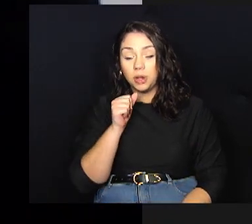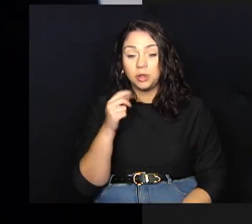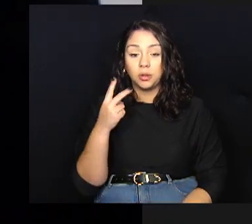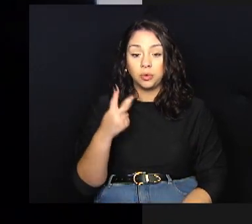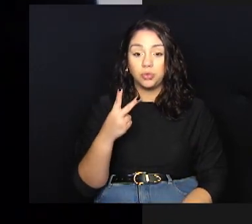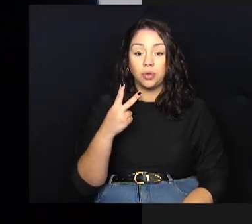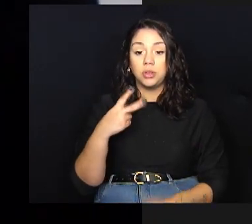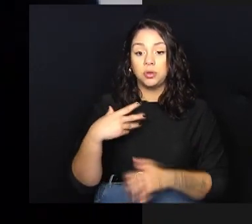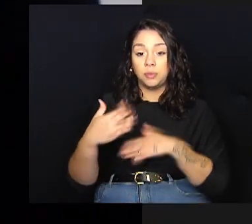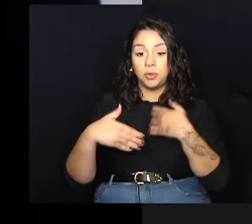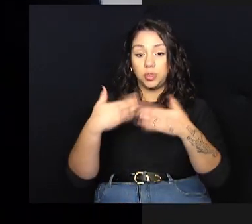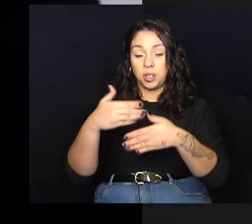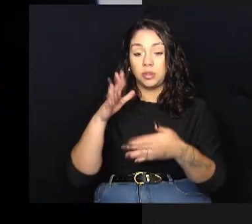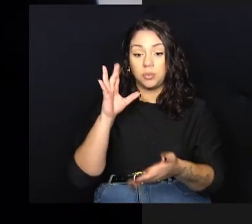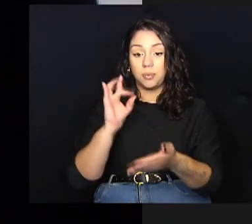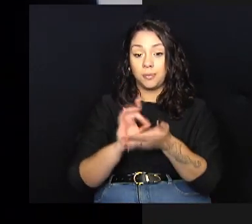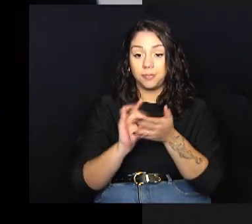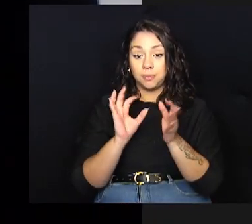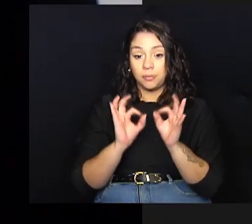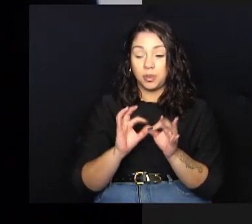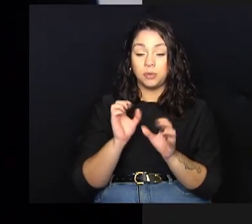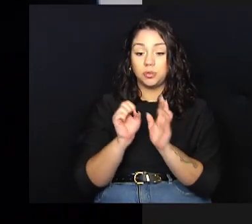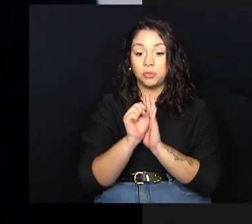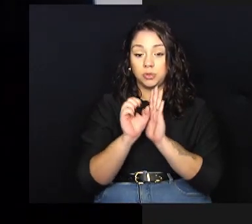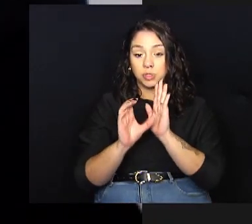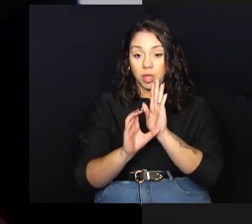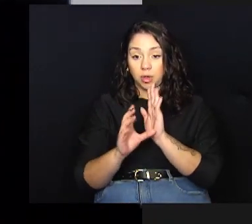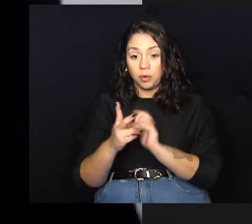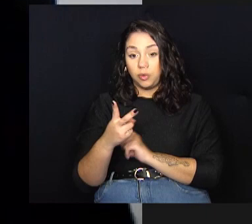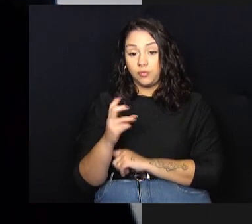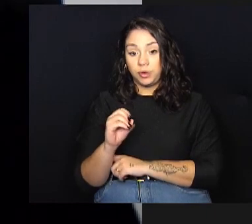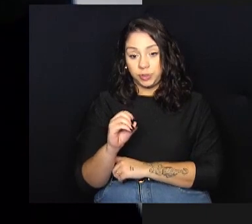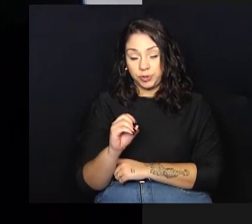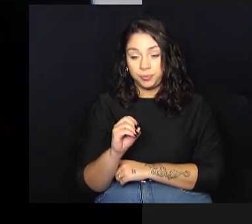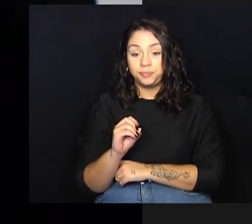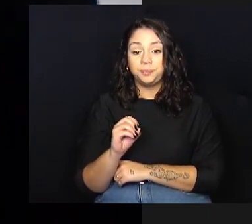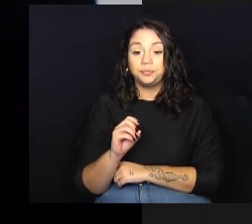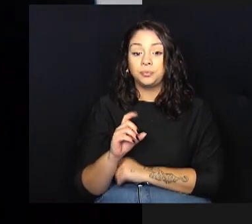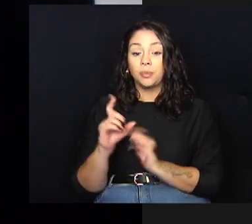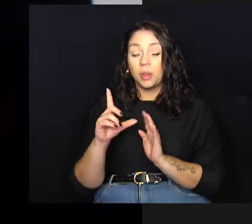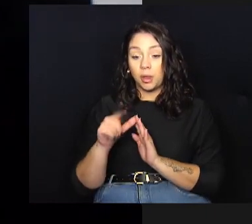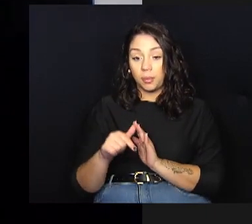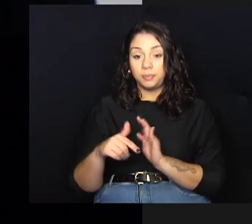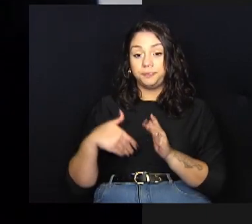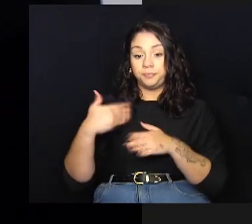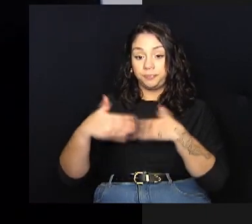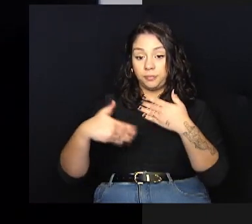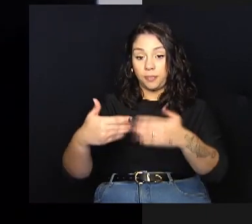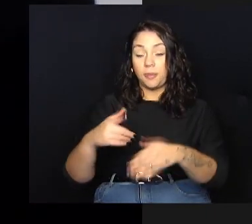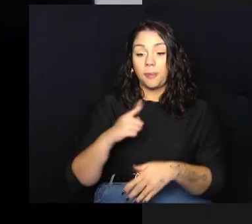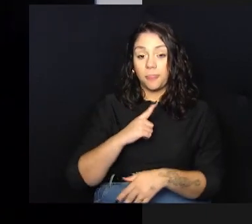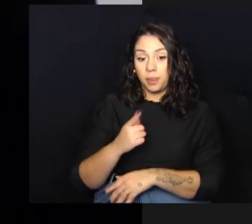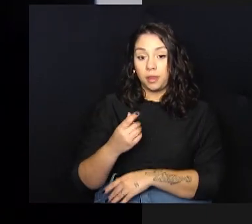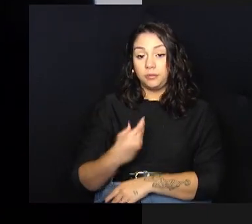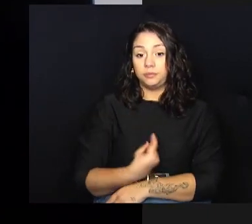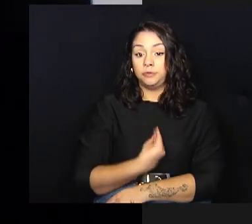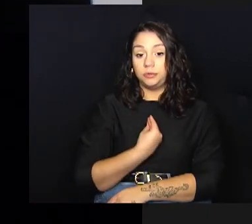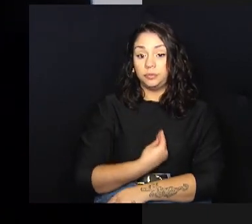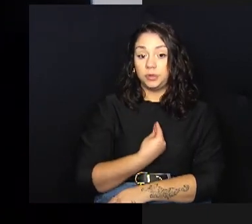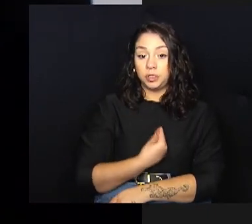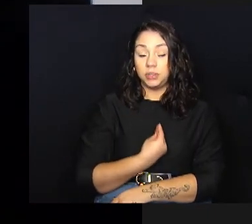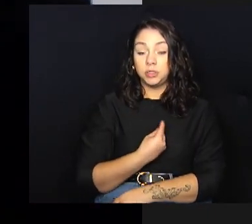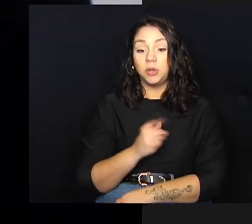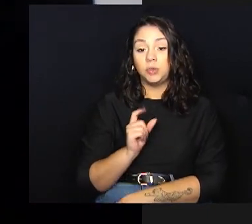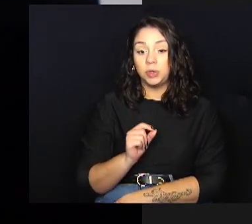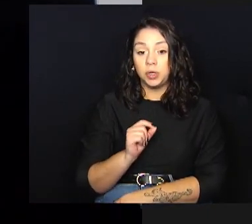marcaram definitivamente o século 20 em decorrência desses processos a gente vai vivenciar aqui